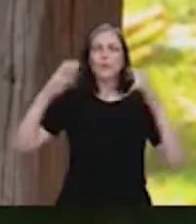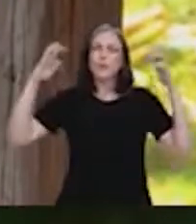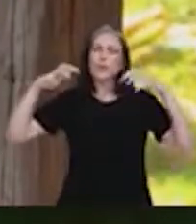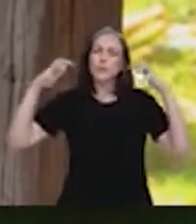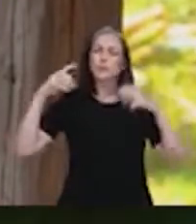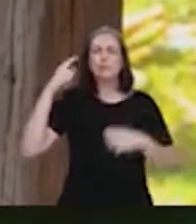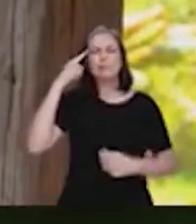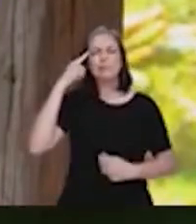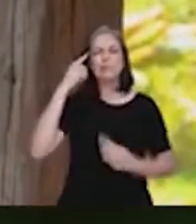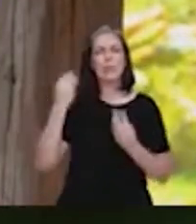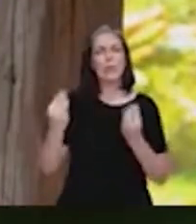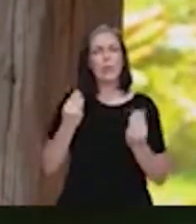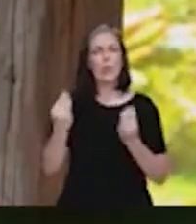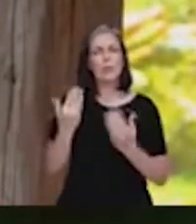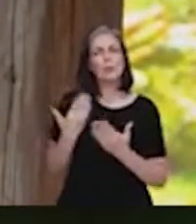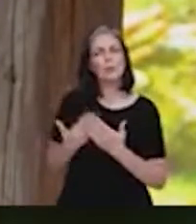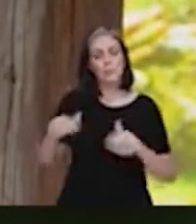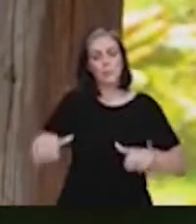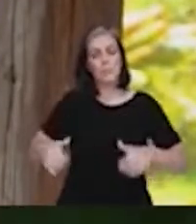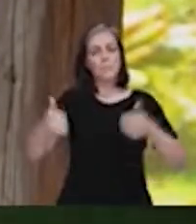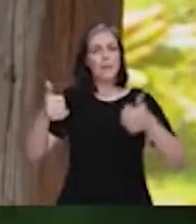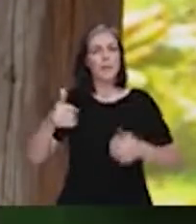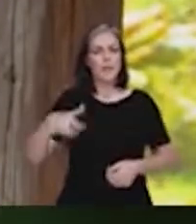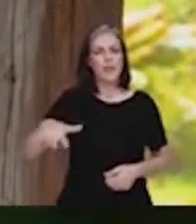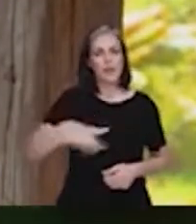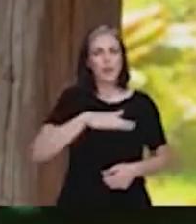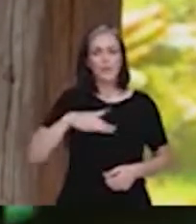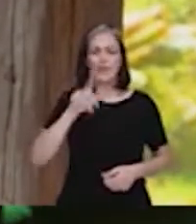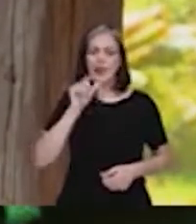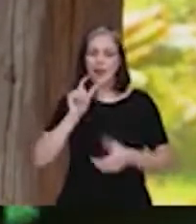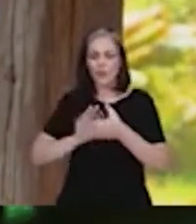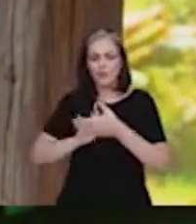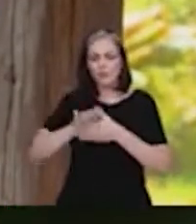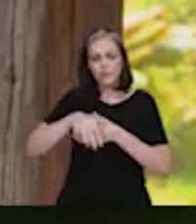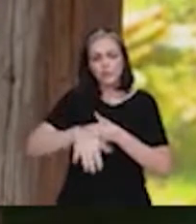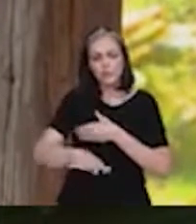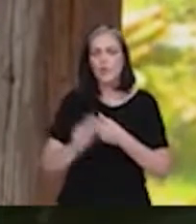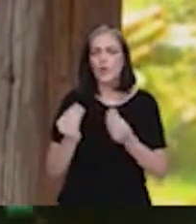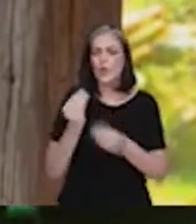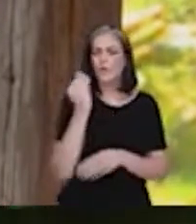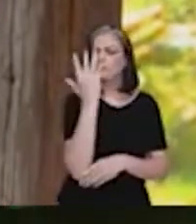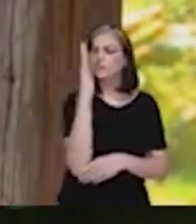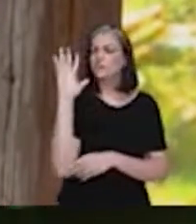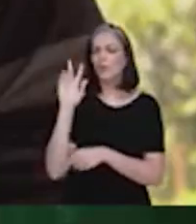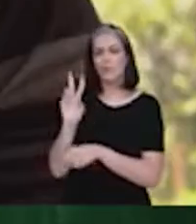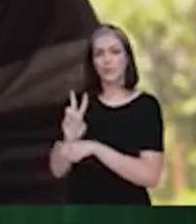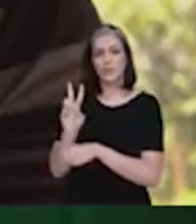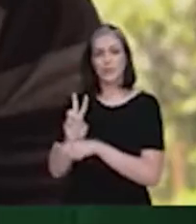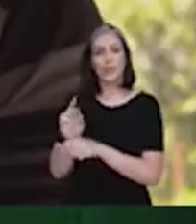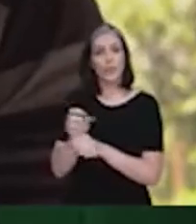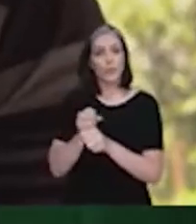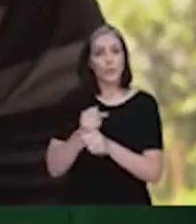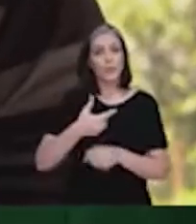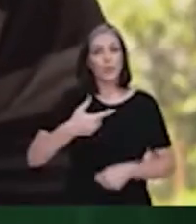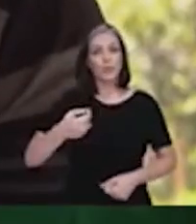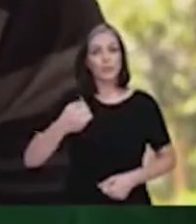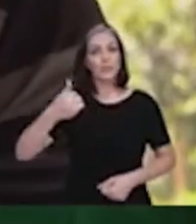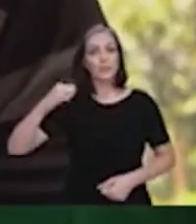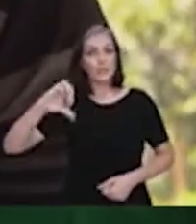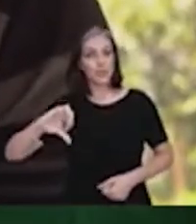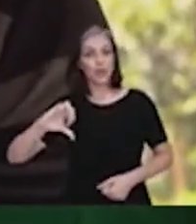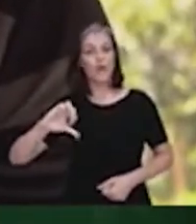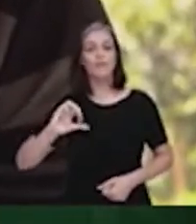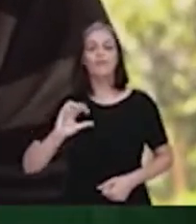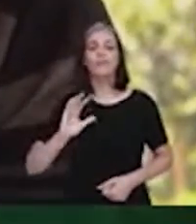então a gente tava sempre buscando uma condição de melhorar as condições de nascente condições de mata ciliar no início do ano